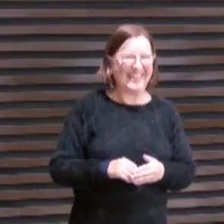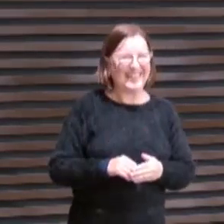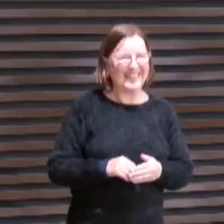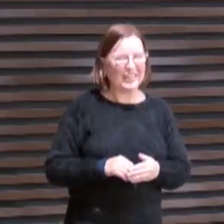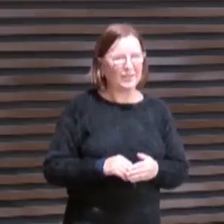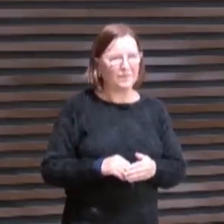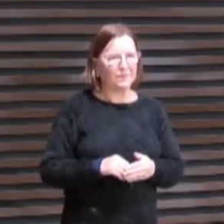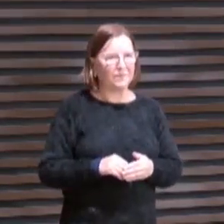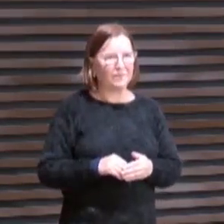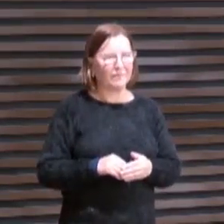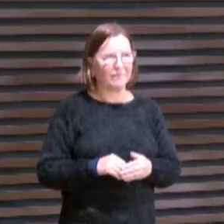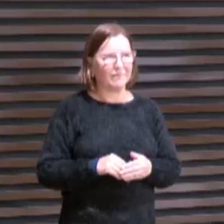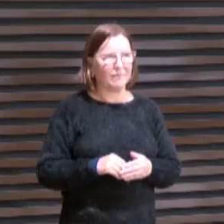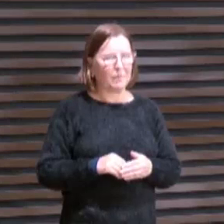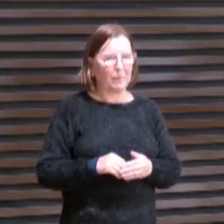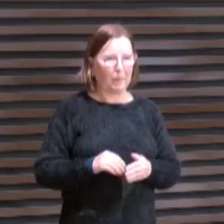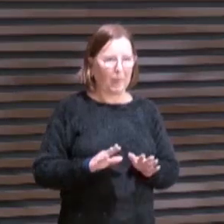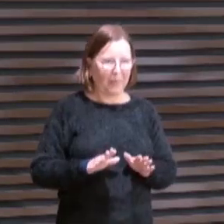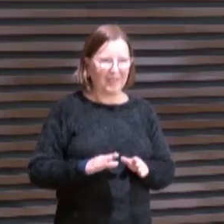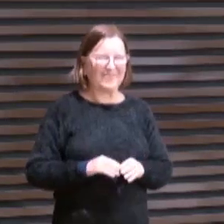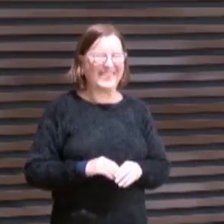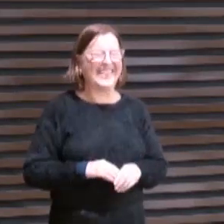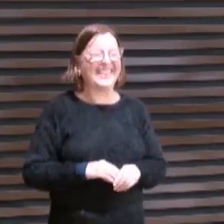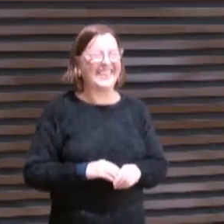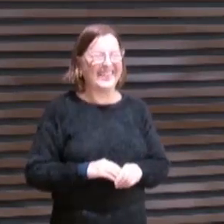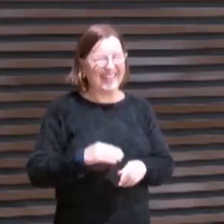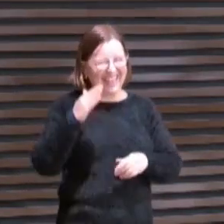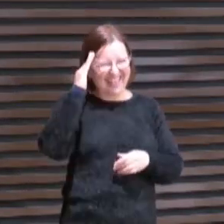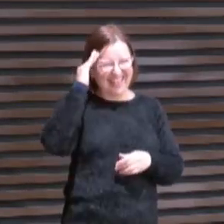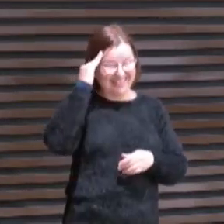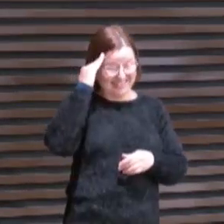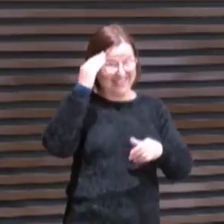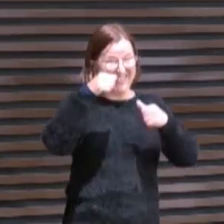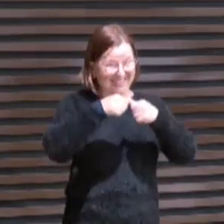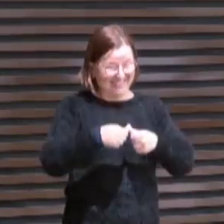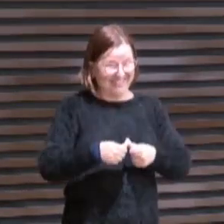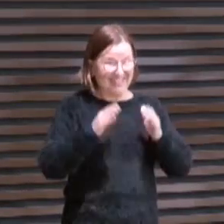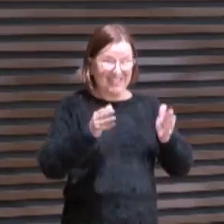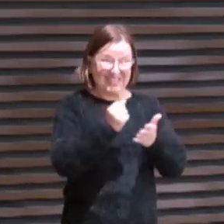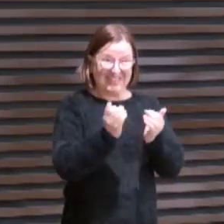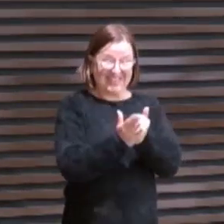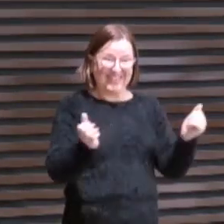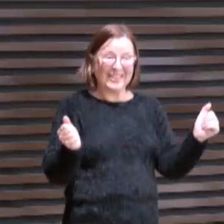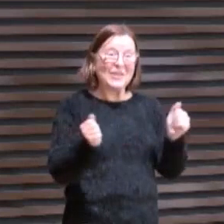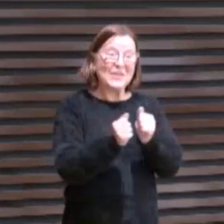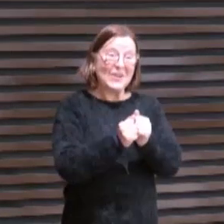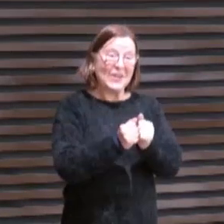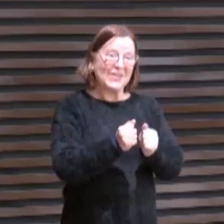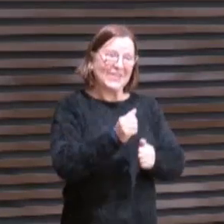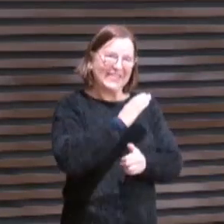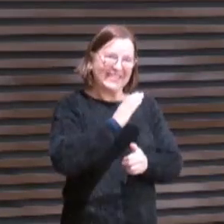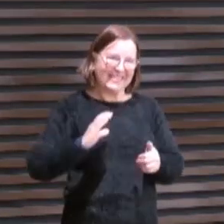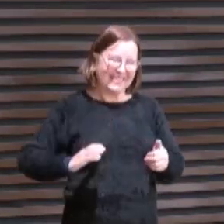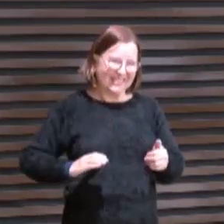No lugar de crucificado, você disse Cristo, mas está bom. Sabendo Tá errado, isto, não. que foi crucificado com ele o nosso velho